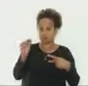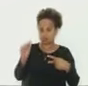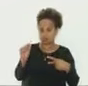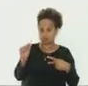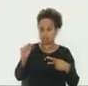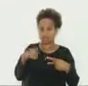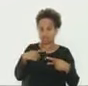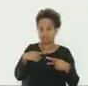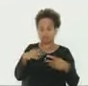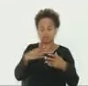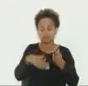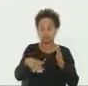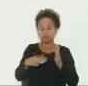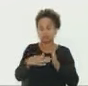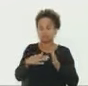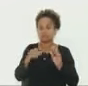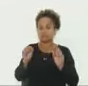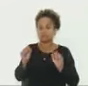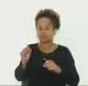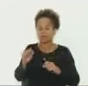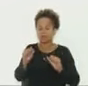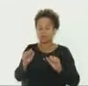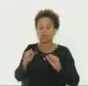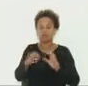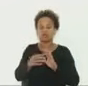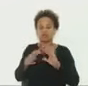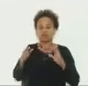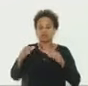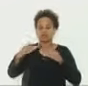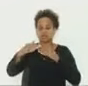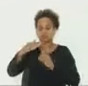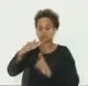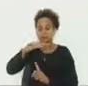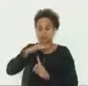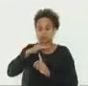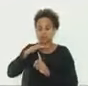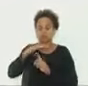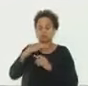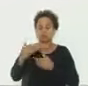por si que pode oferecer abrigo e cuidado. Obrigada, boa noite.